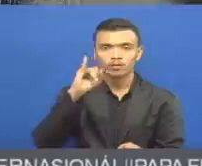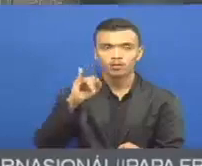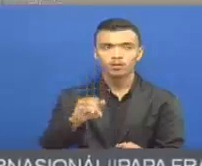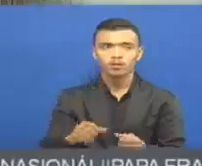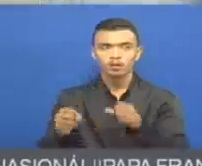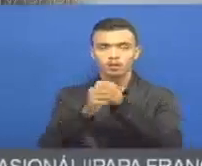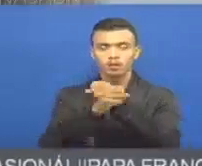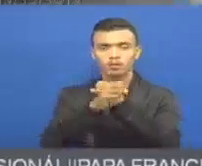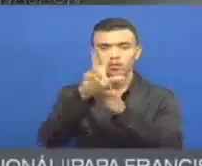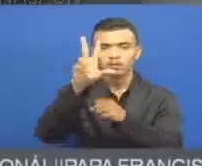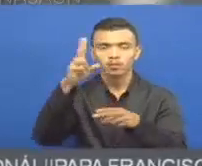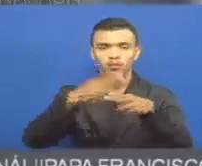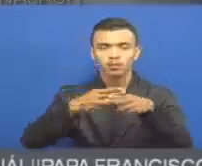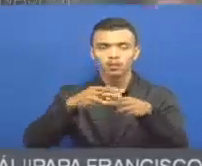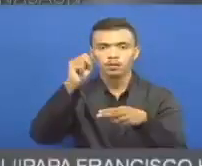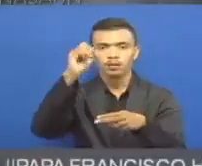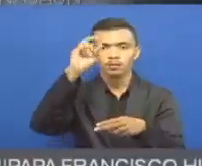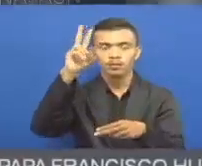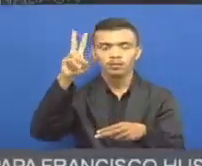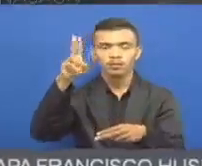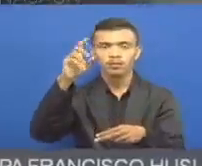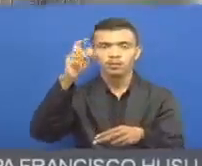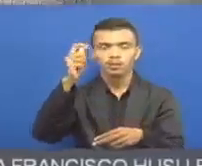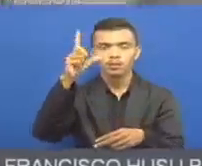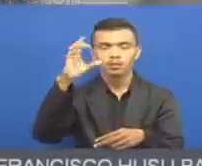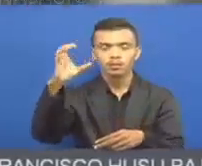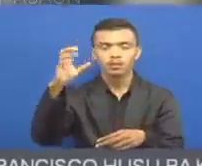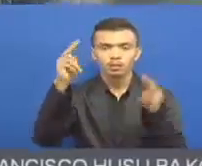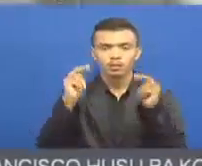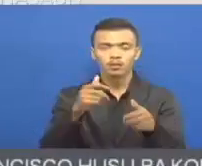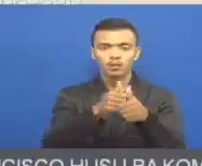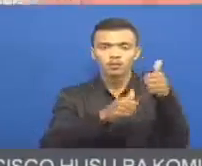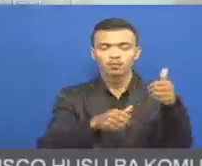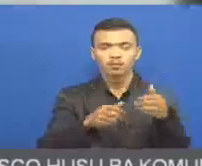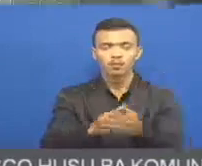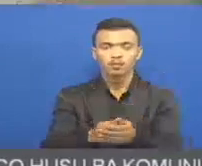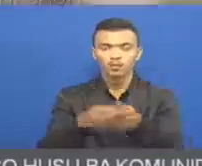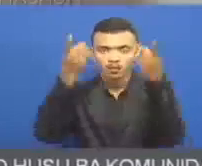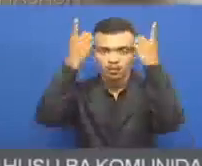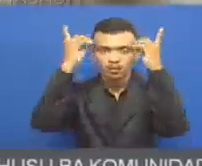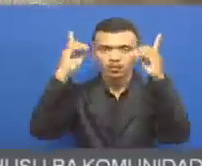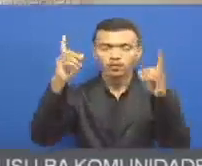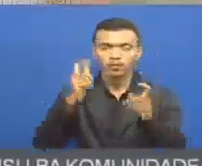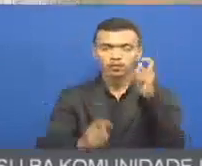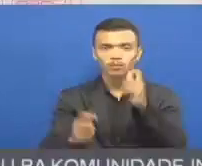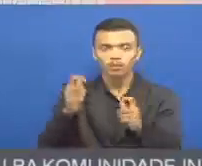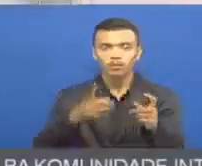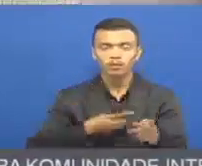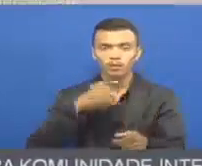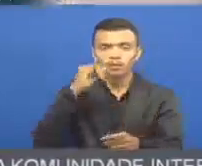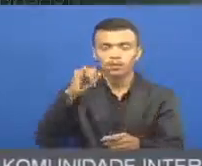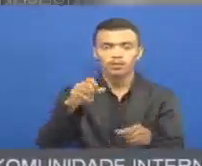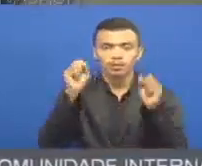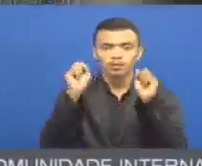Arguido na Intolu inicial SCS VC no TC tem que cumprir decisão primeira instância Tribunal Distrital de Lirian,